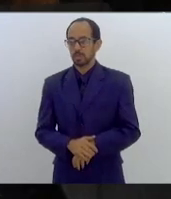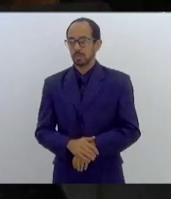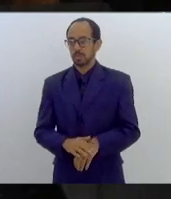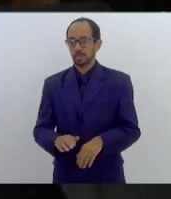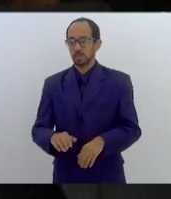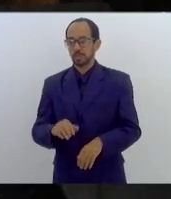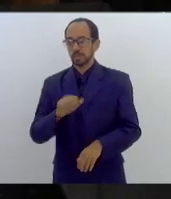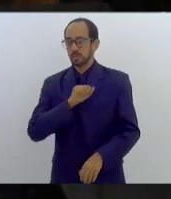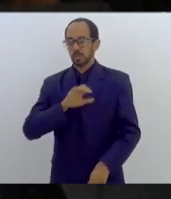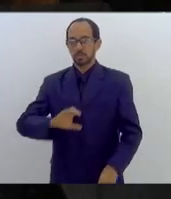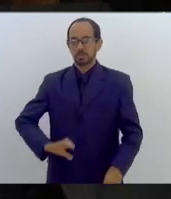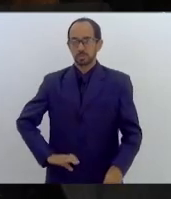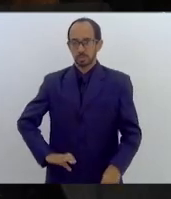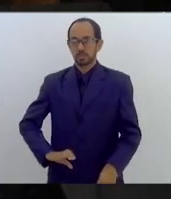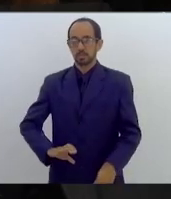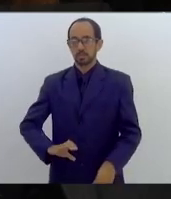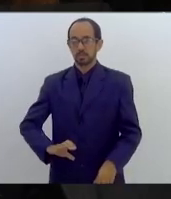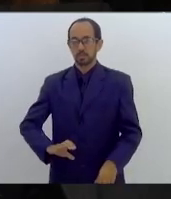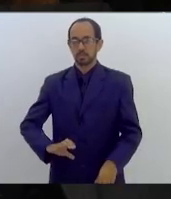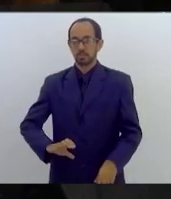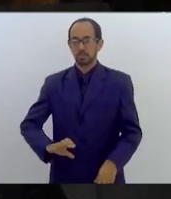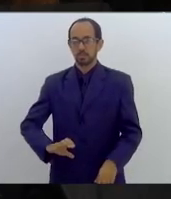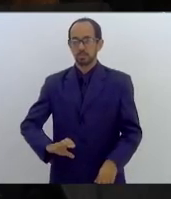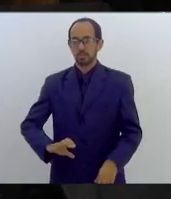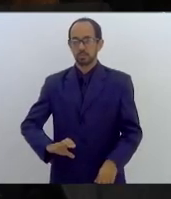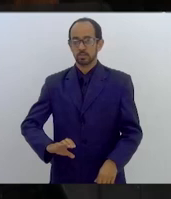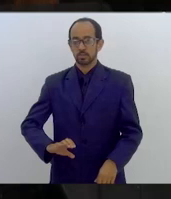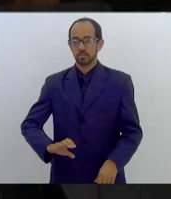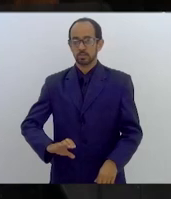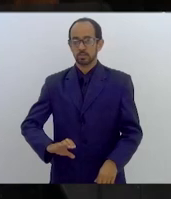André Siciliano, que